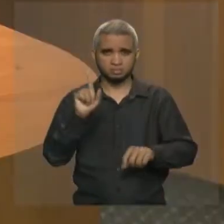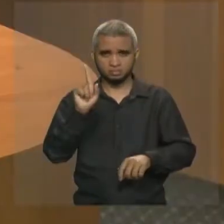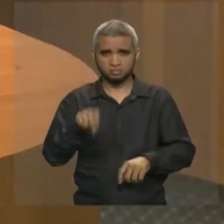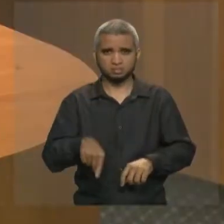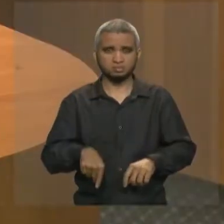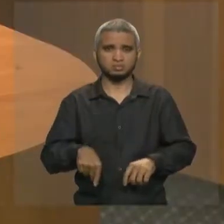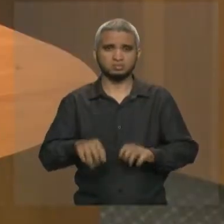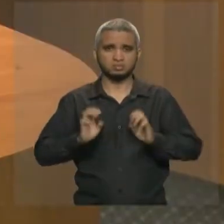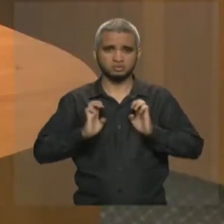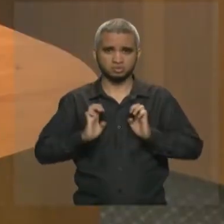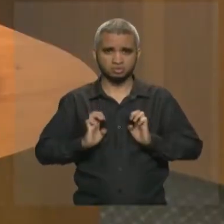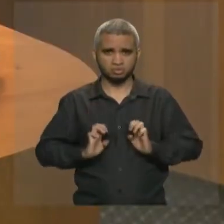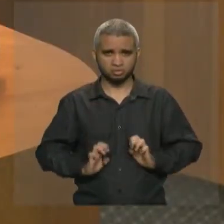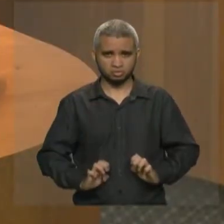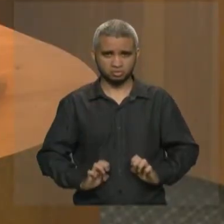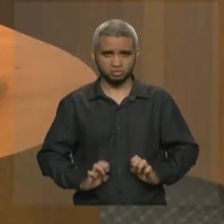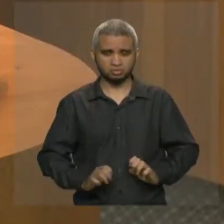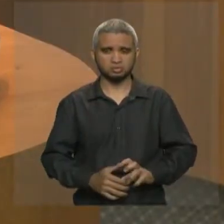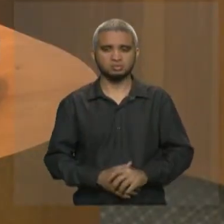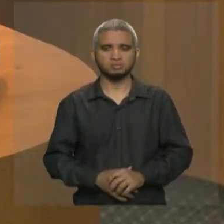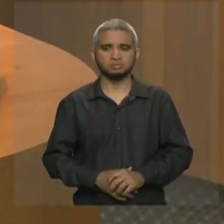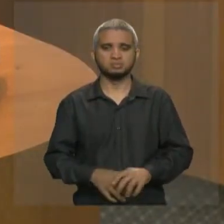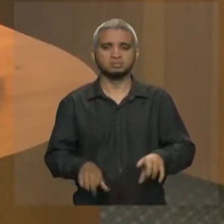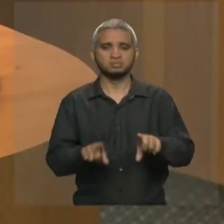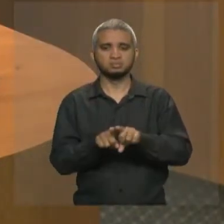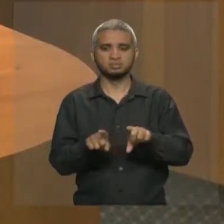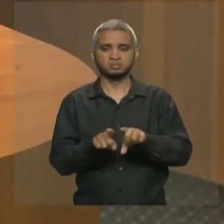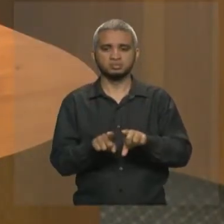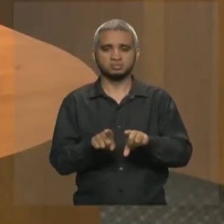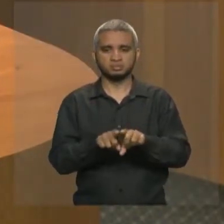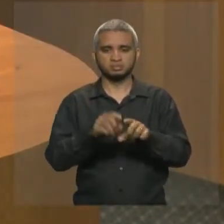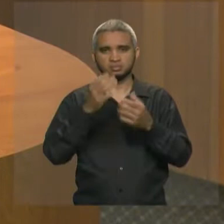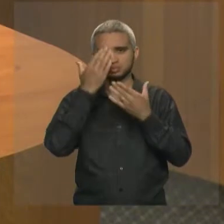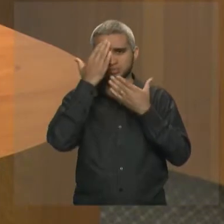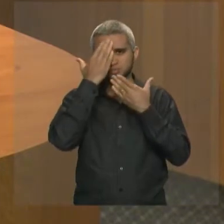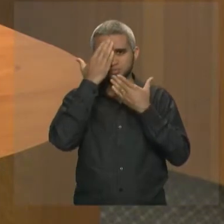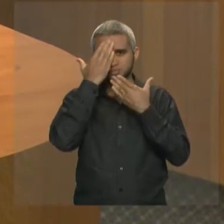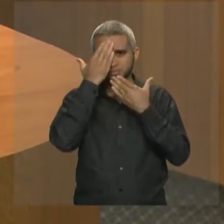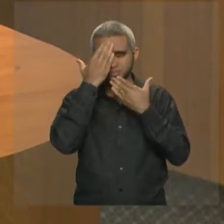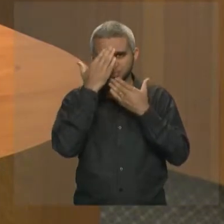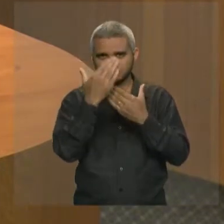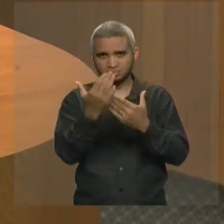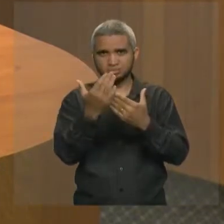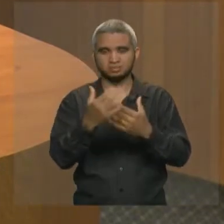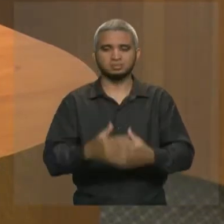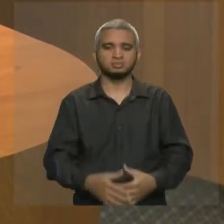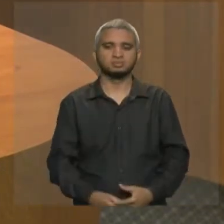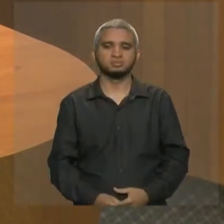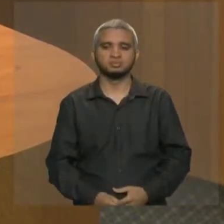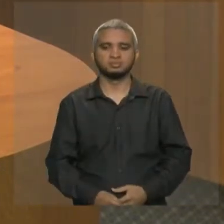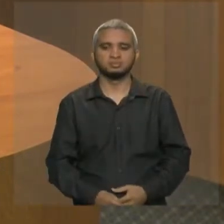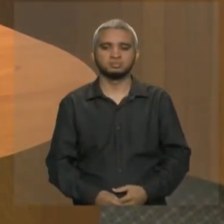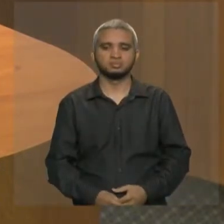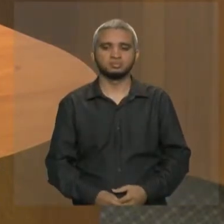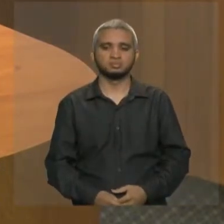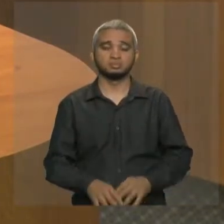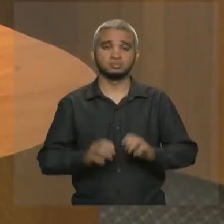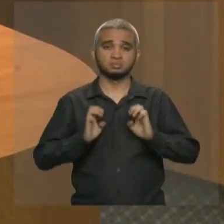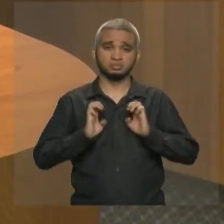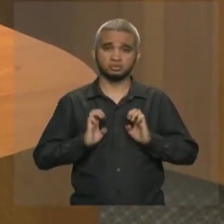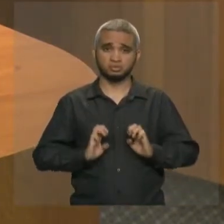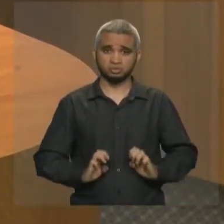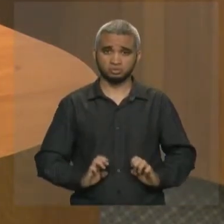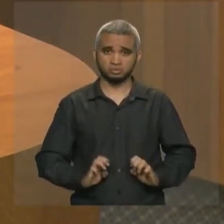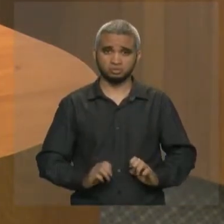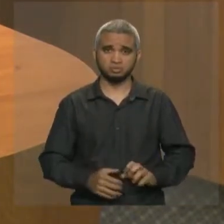a gratidão, deputado Ariston. Por uma questão meramente ética, nesse